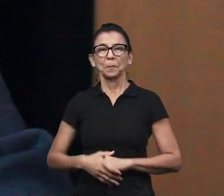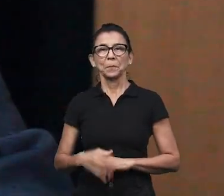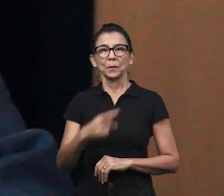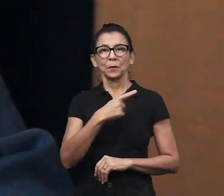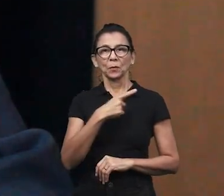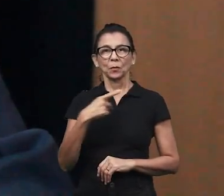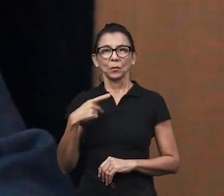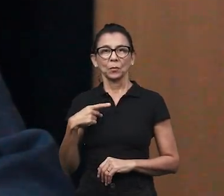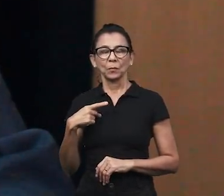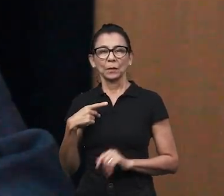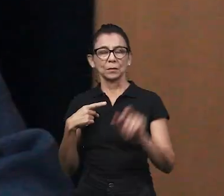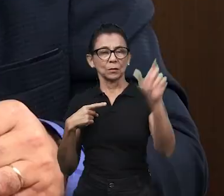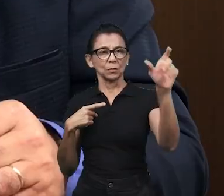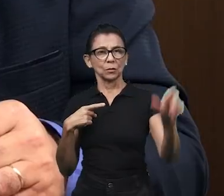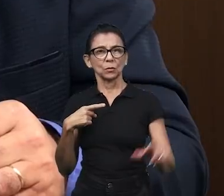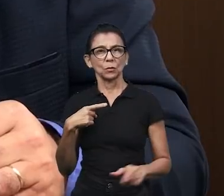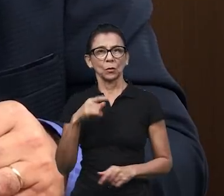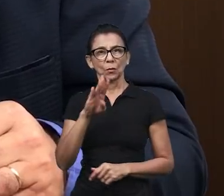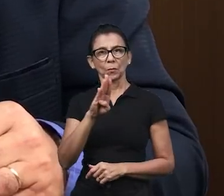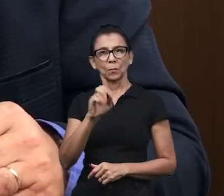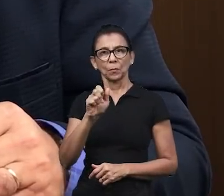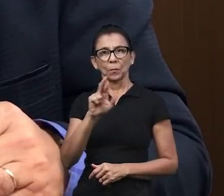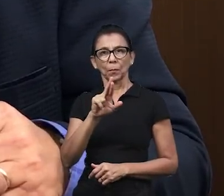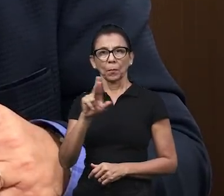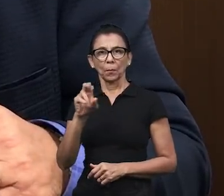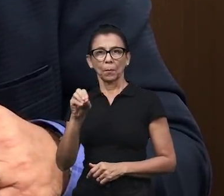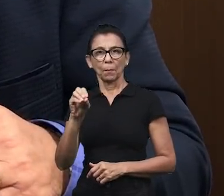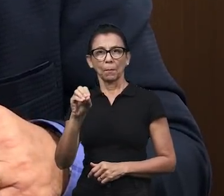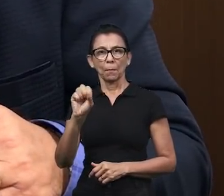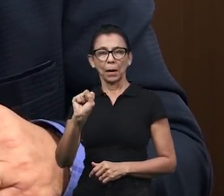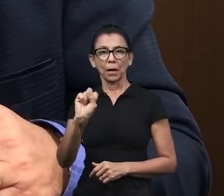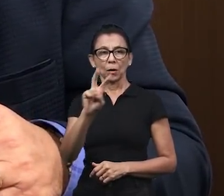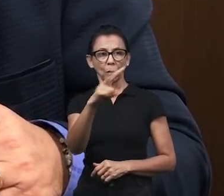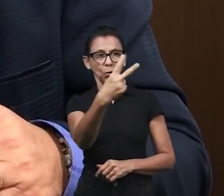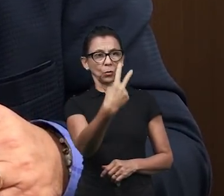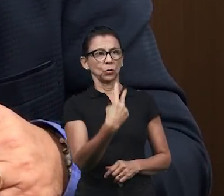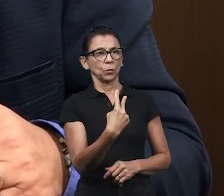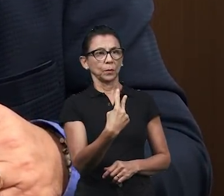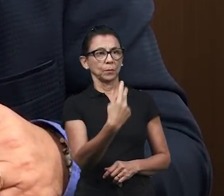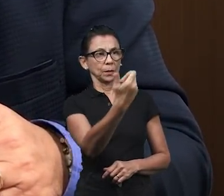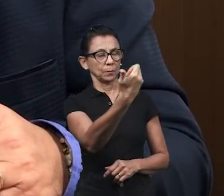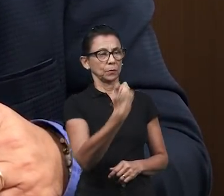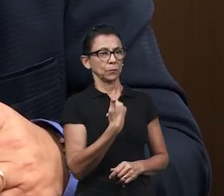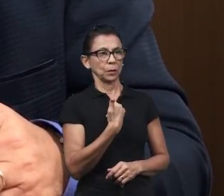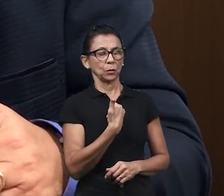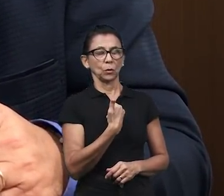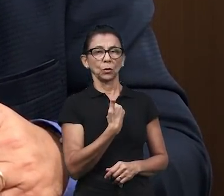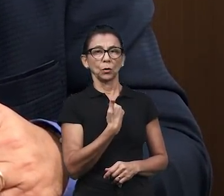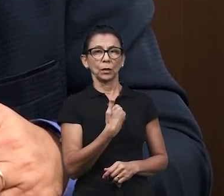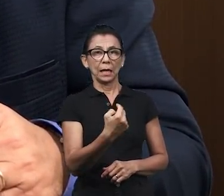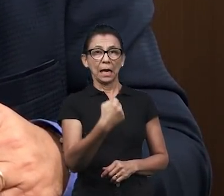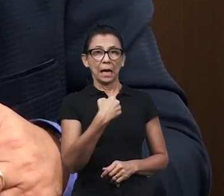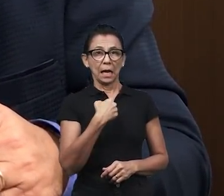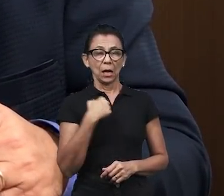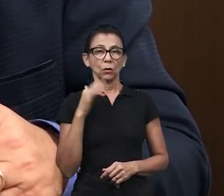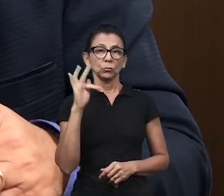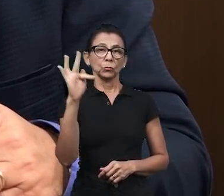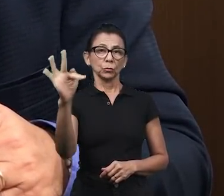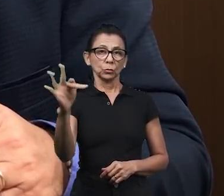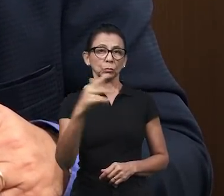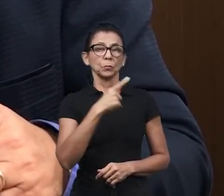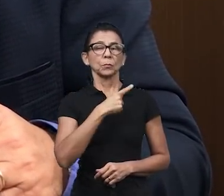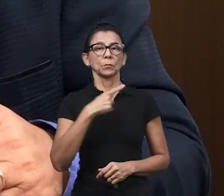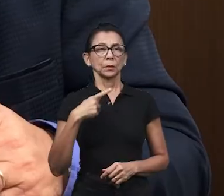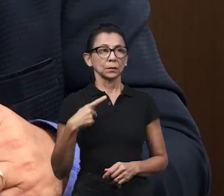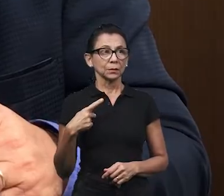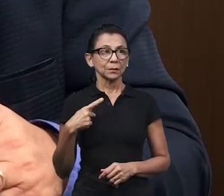em Salvador nesse período, olhou para mim e falou assim, você vai ser um pastor nessa obra. E eu guardei isso no meu coração, foi profético, no dia da minha ordenação o Senhor me fez